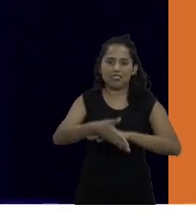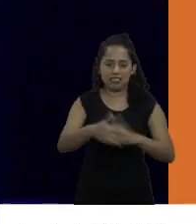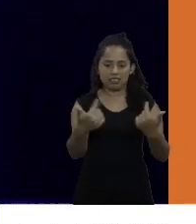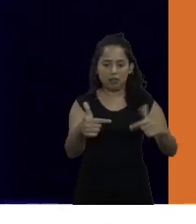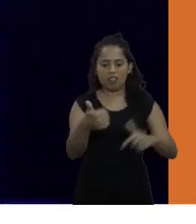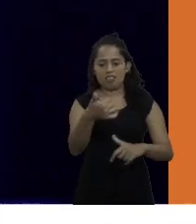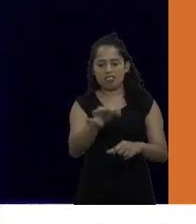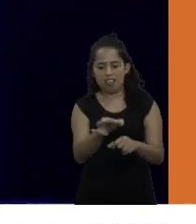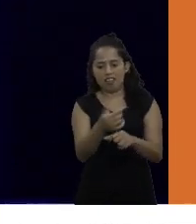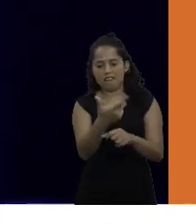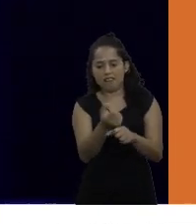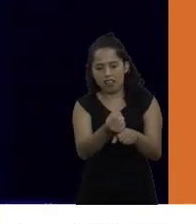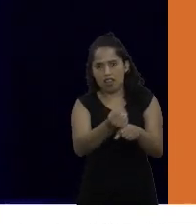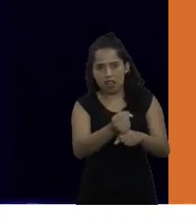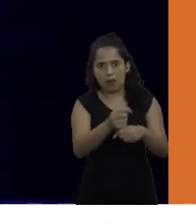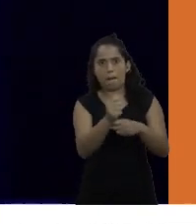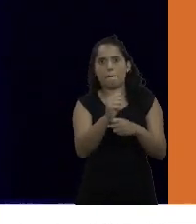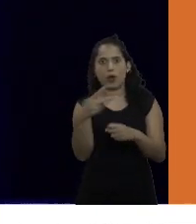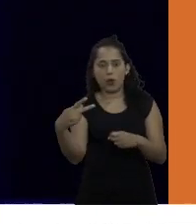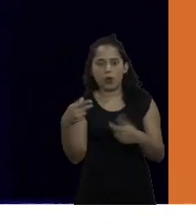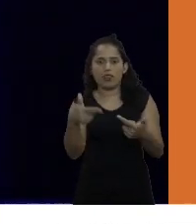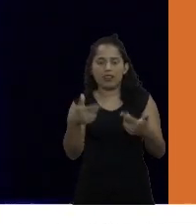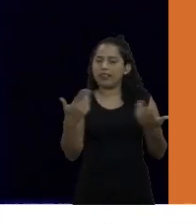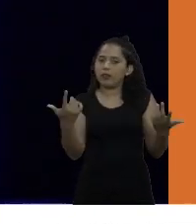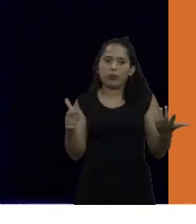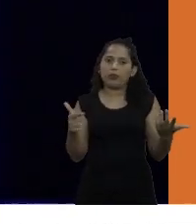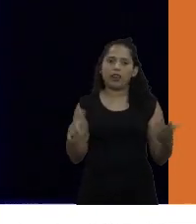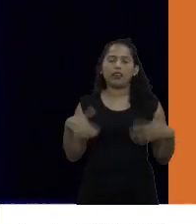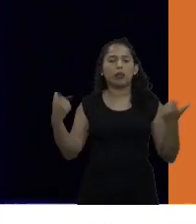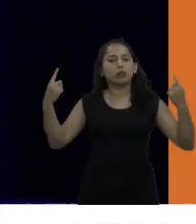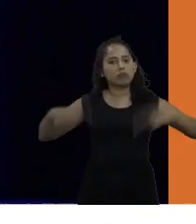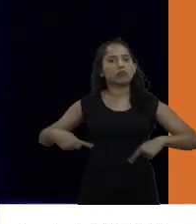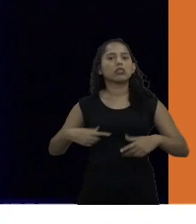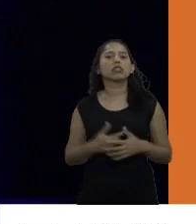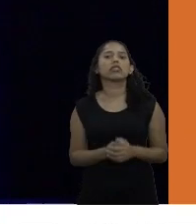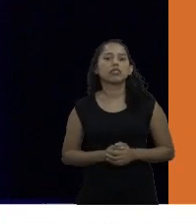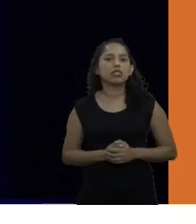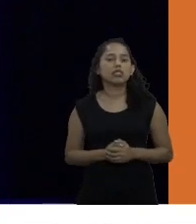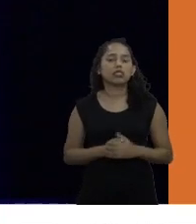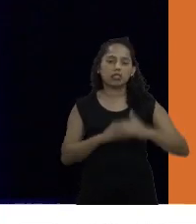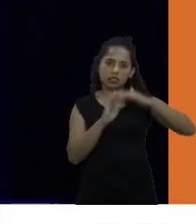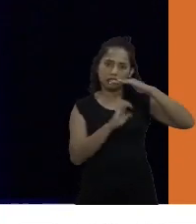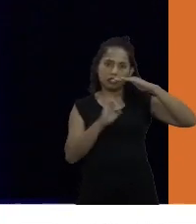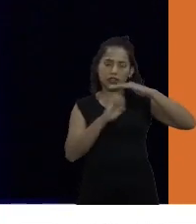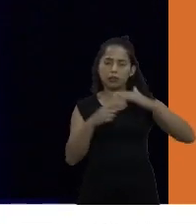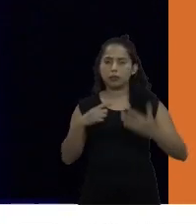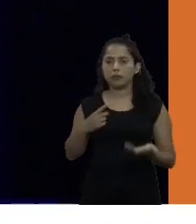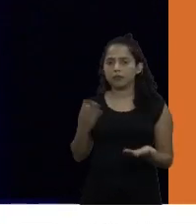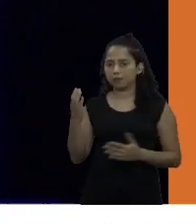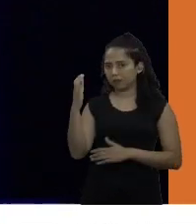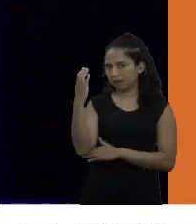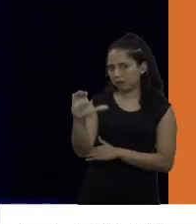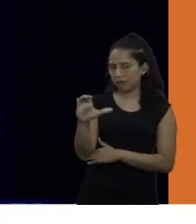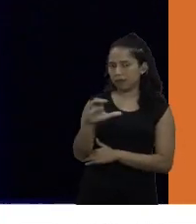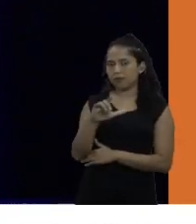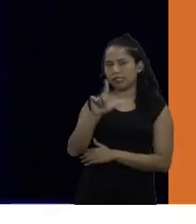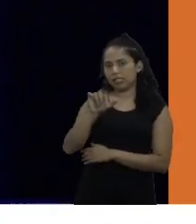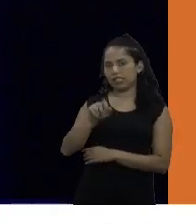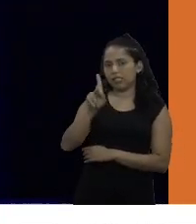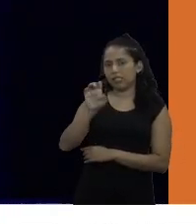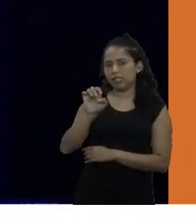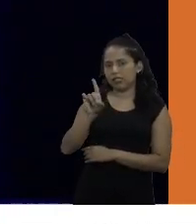20 anos, se aposenta, não é mais. Então esse é um desafio imenso para as empresas. Inclusive, eu fiz um post recente no meu LinkedIn, onde eu falo